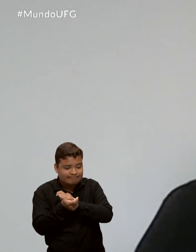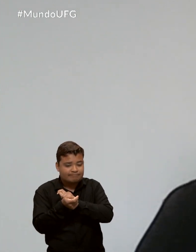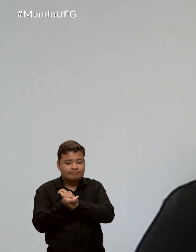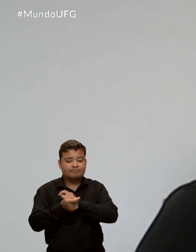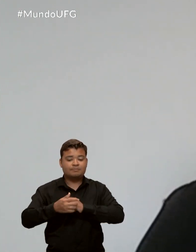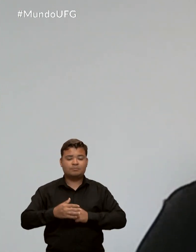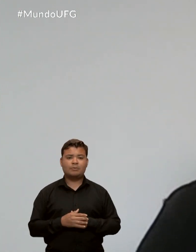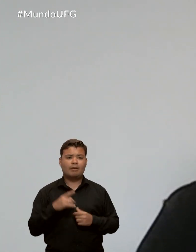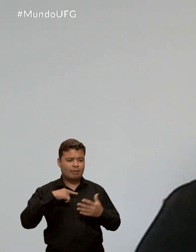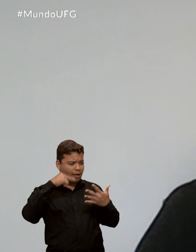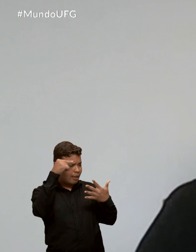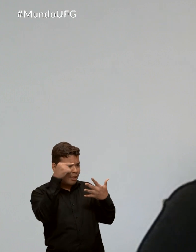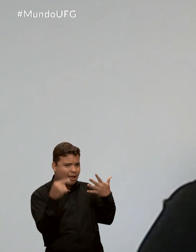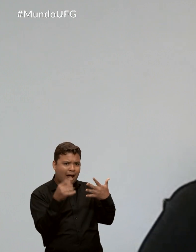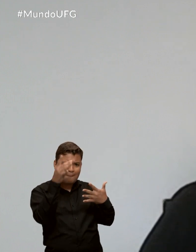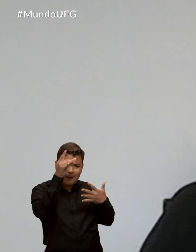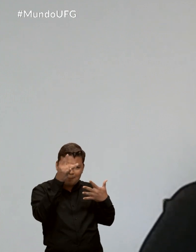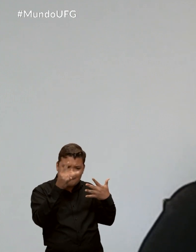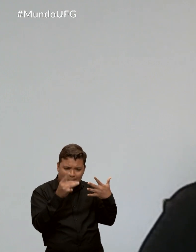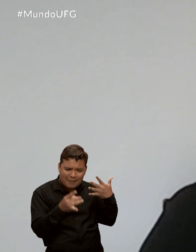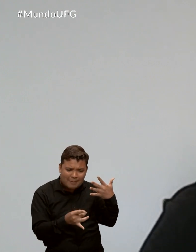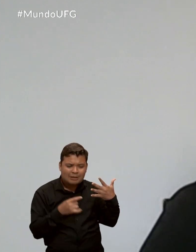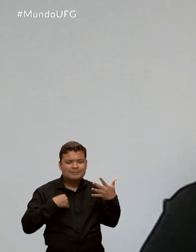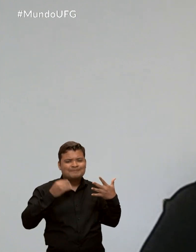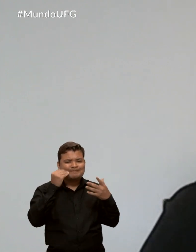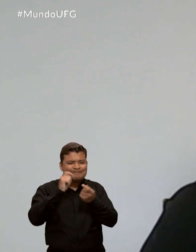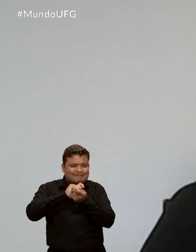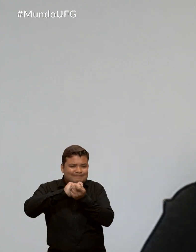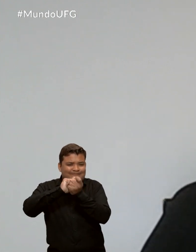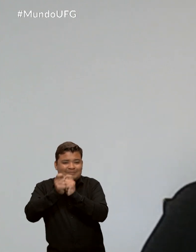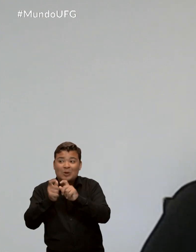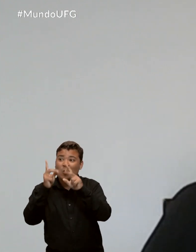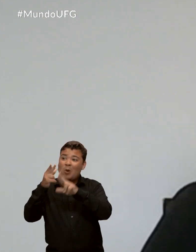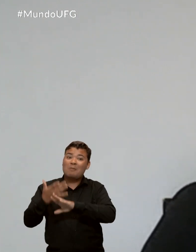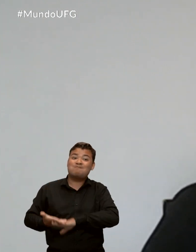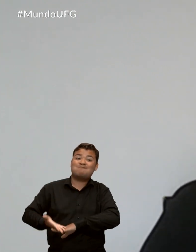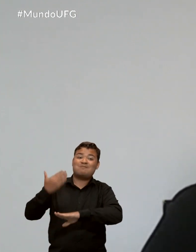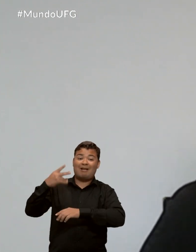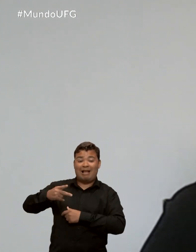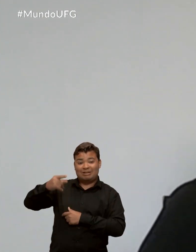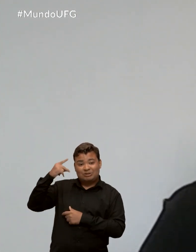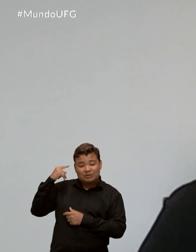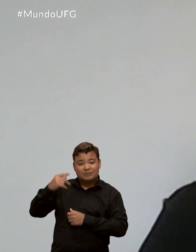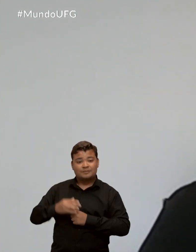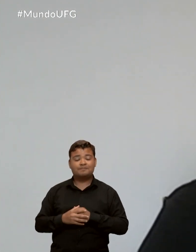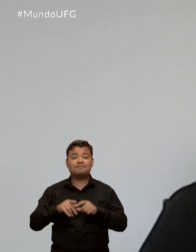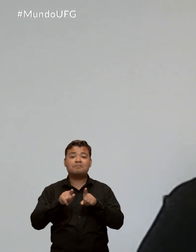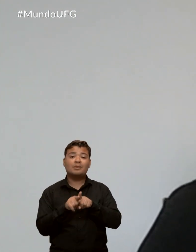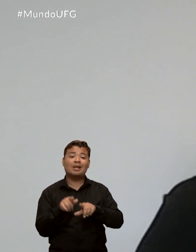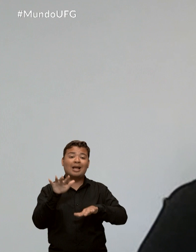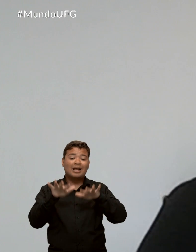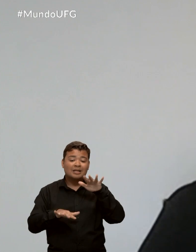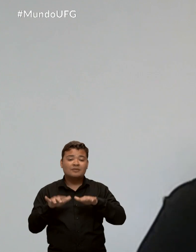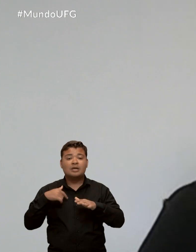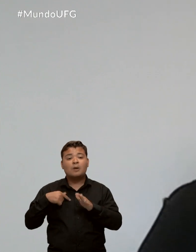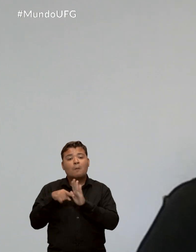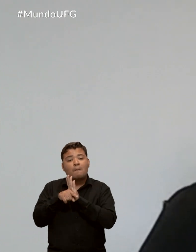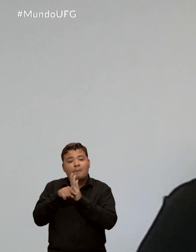esses elementos ao que é antigo. Muitas vezes eu pesquiso a imagem